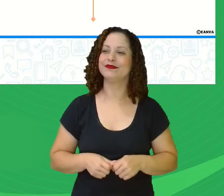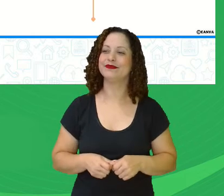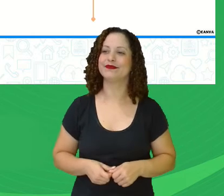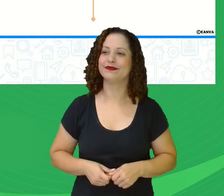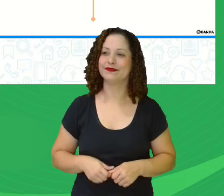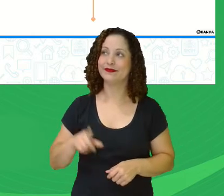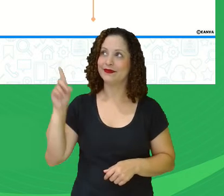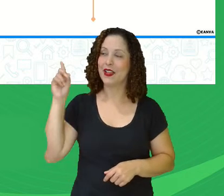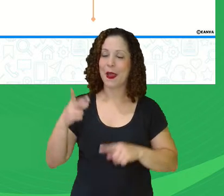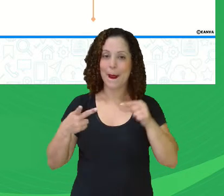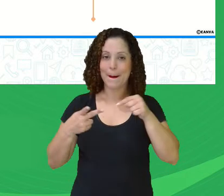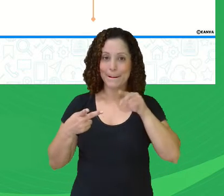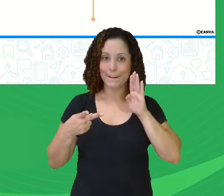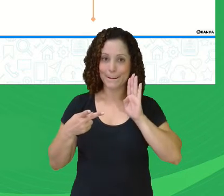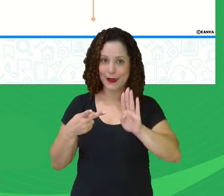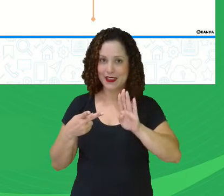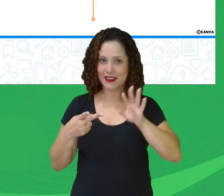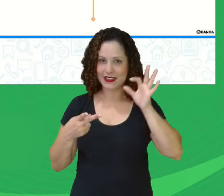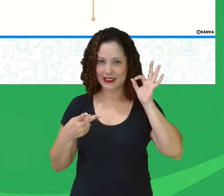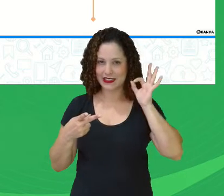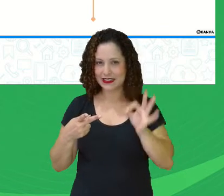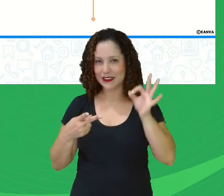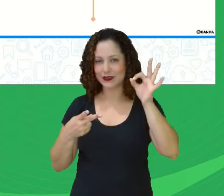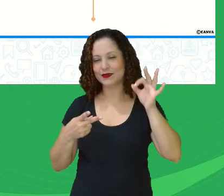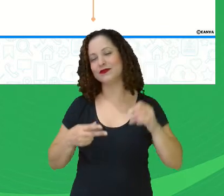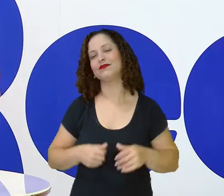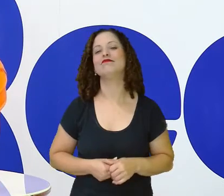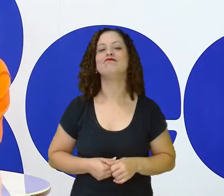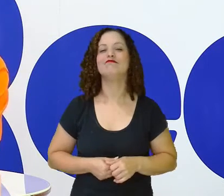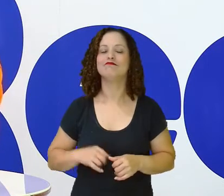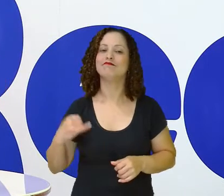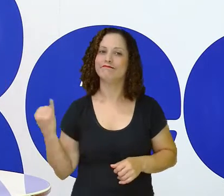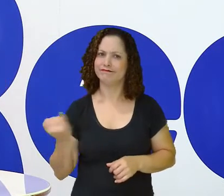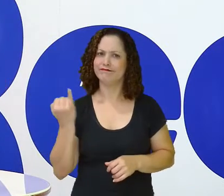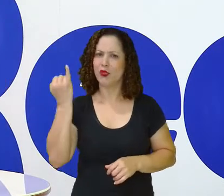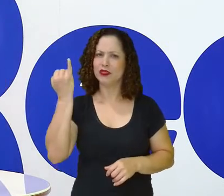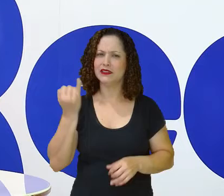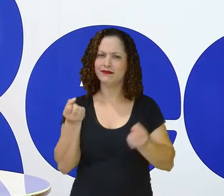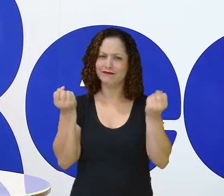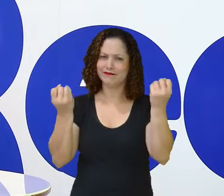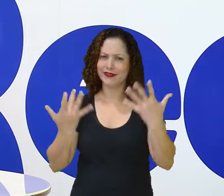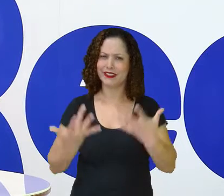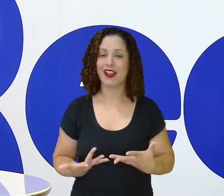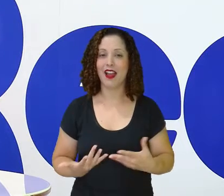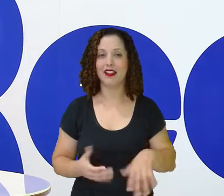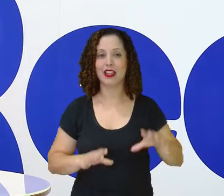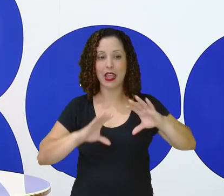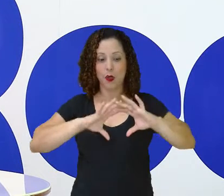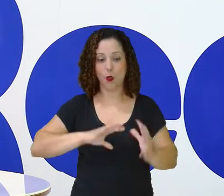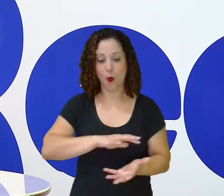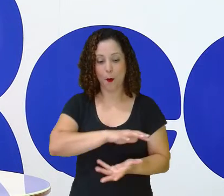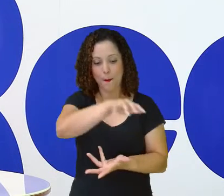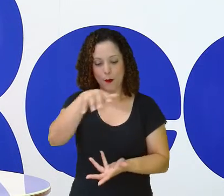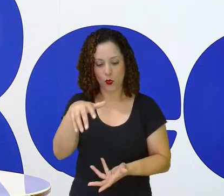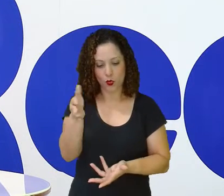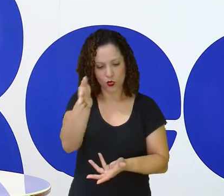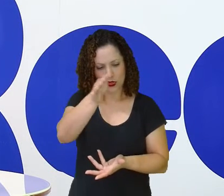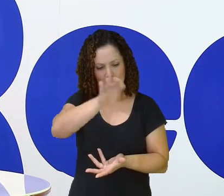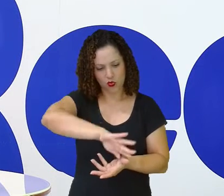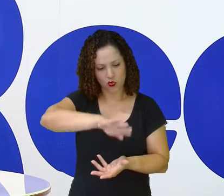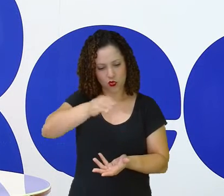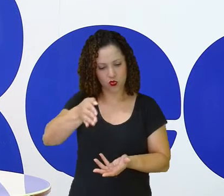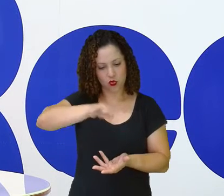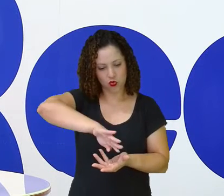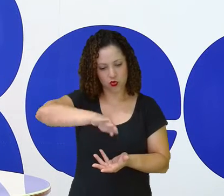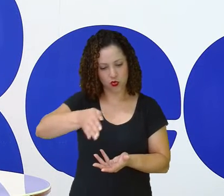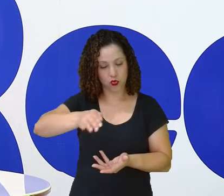gente relacionar, para ficar fácil da gente lembrar. Isso, né? é importante, né? Quando a gente fala das camadas da Terra, entender as relações que cada